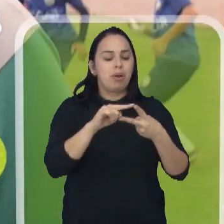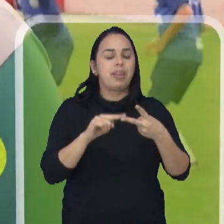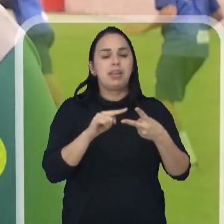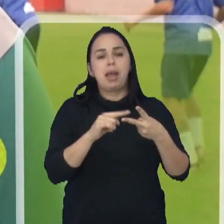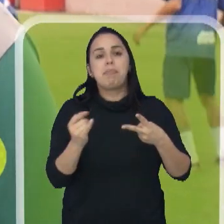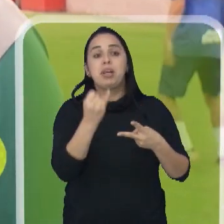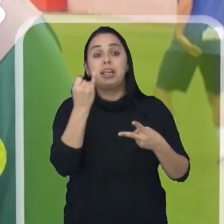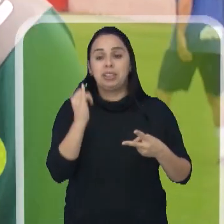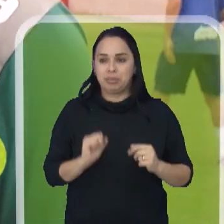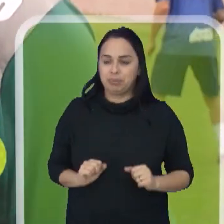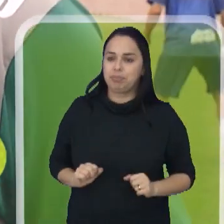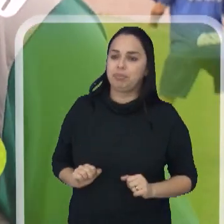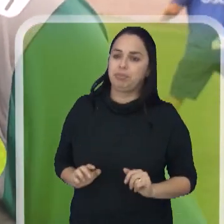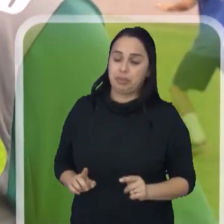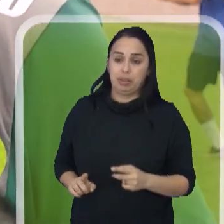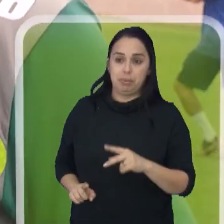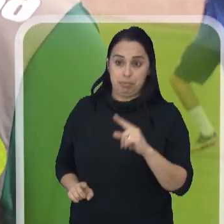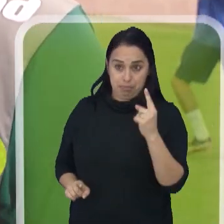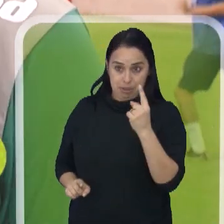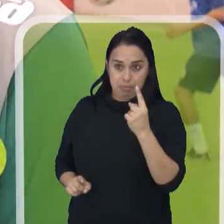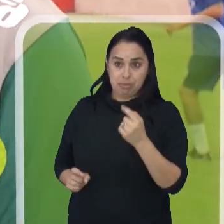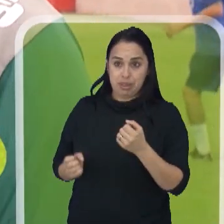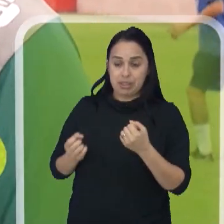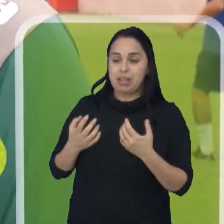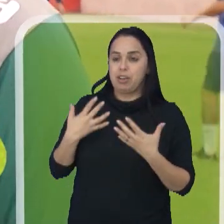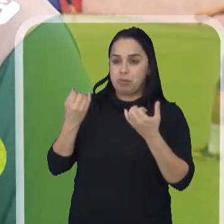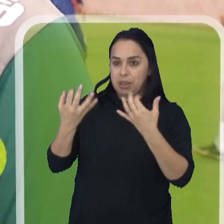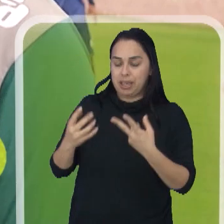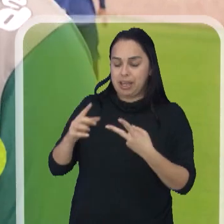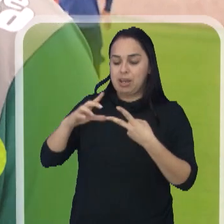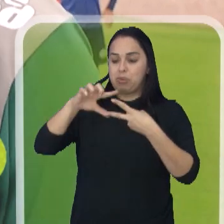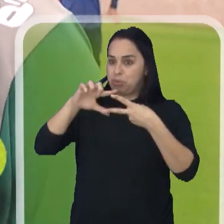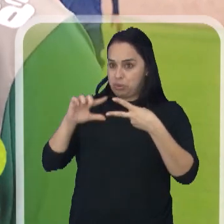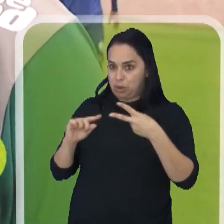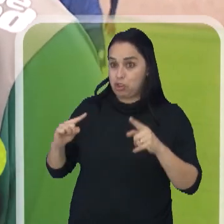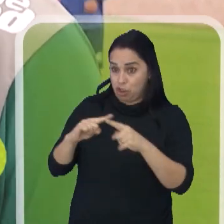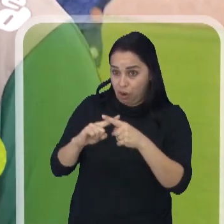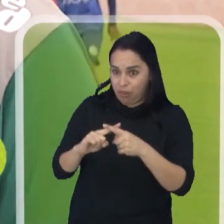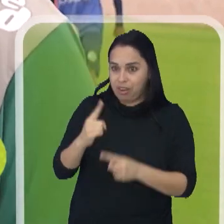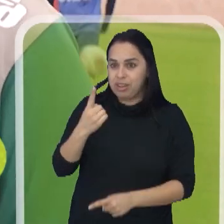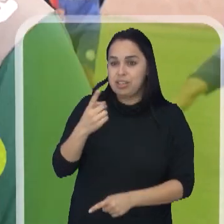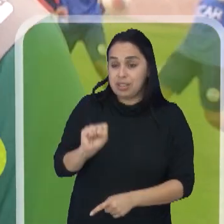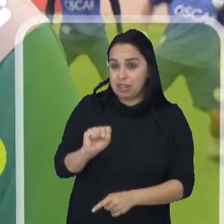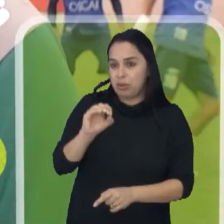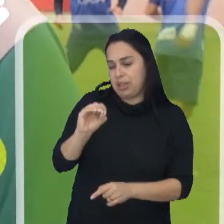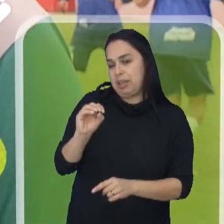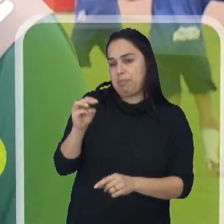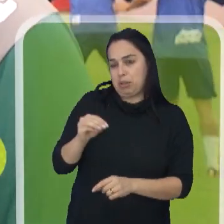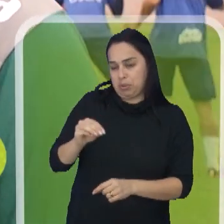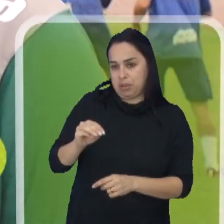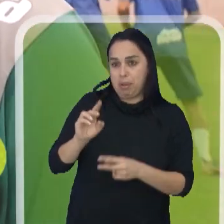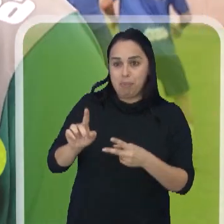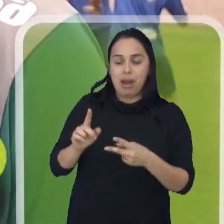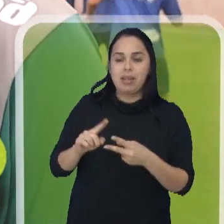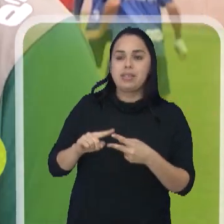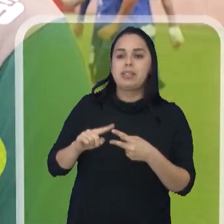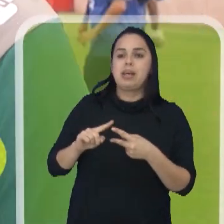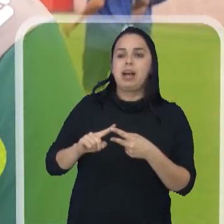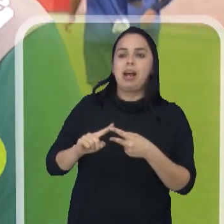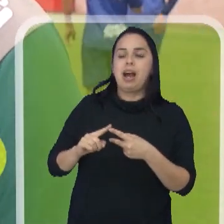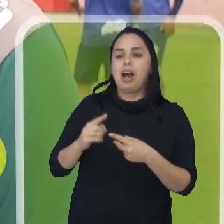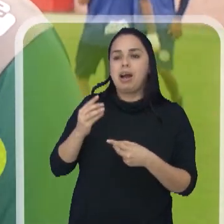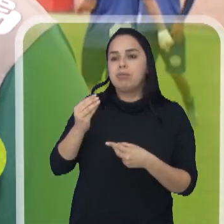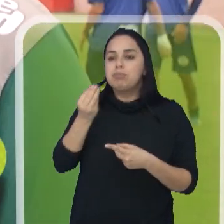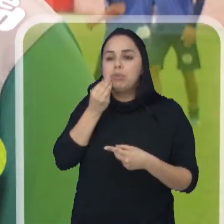semifinal? Bom, primeiro, como eu falei, são 180 minutos, né? Nada vai ser decidido nesse primeiro jogo. Mas a vantagem ela é importante, né?